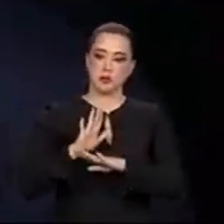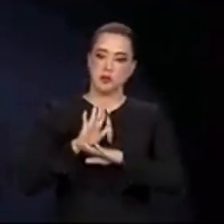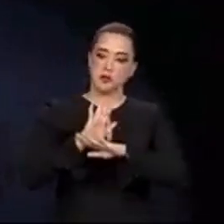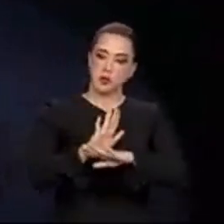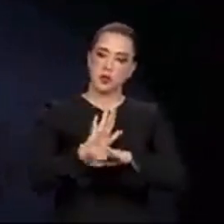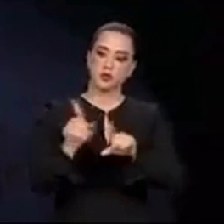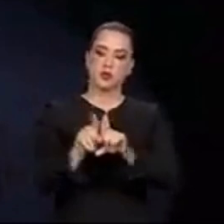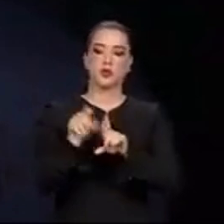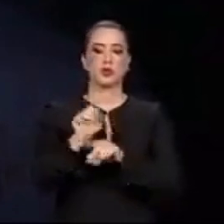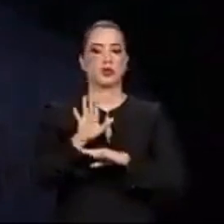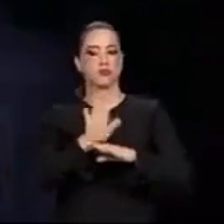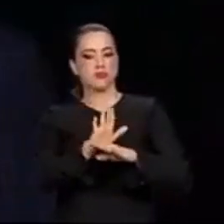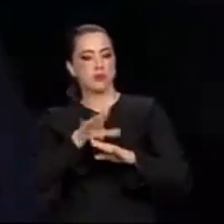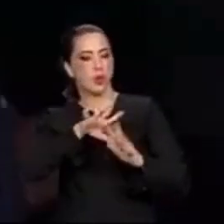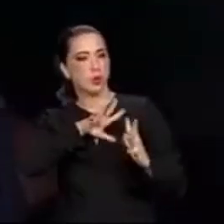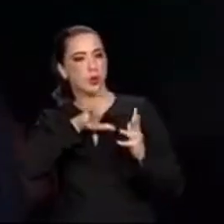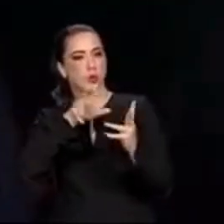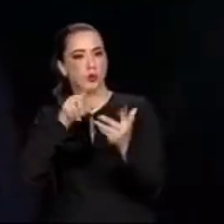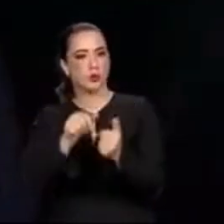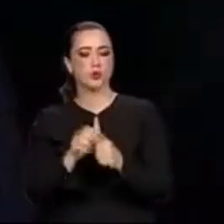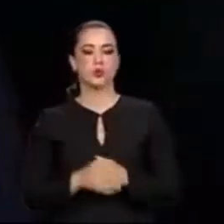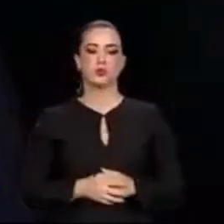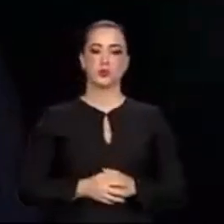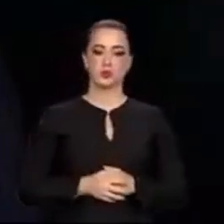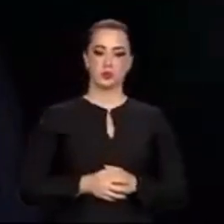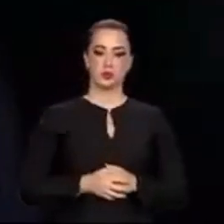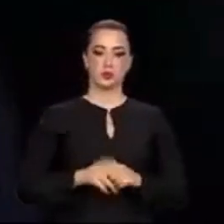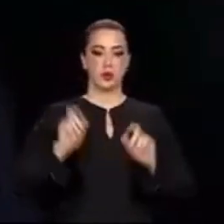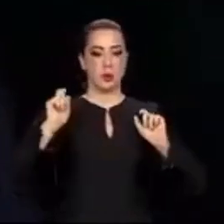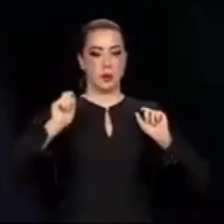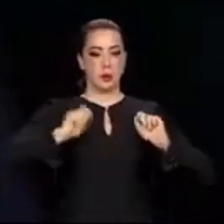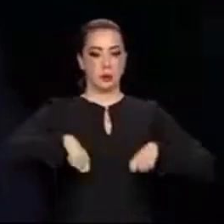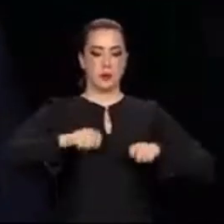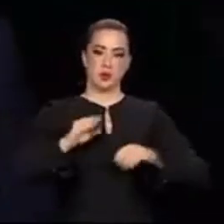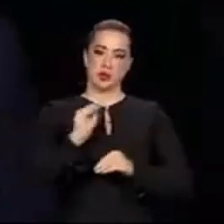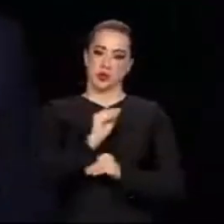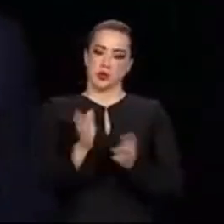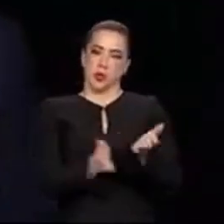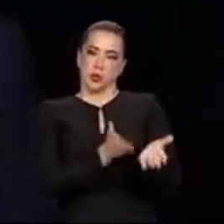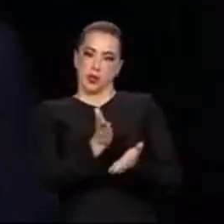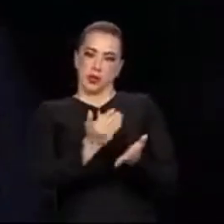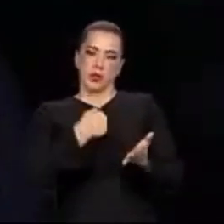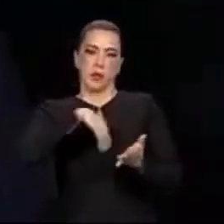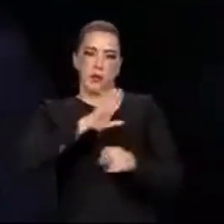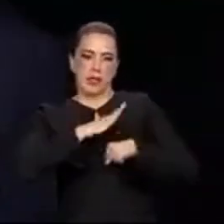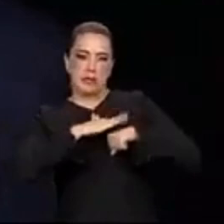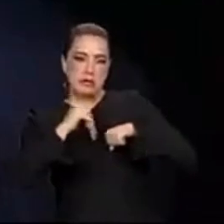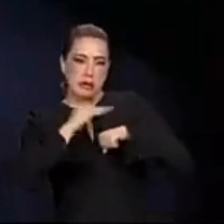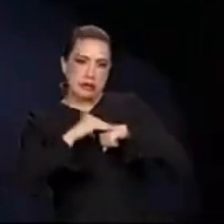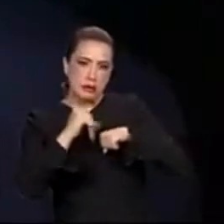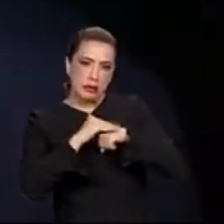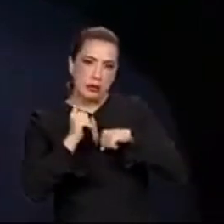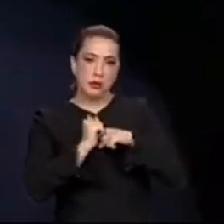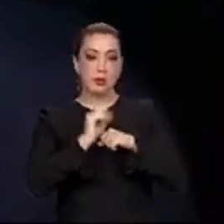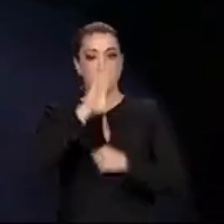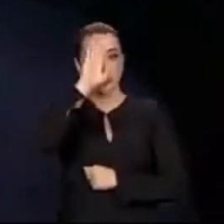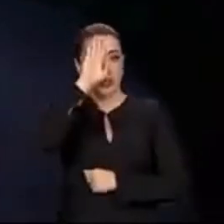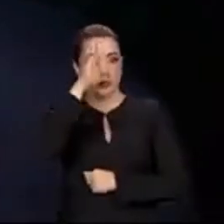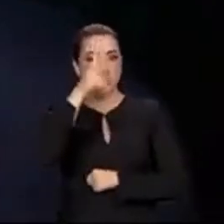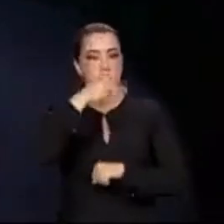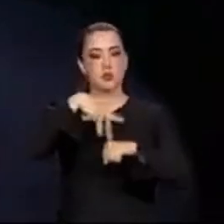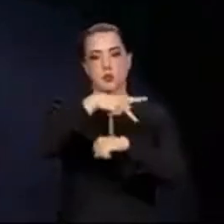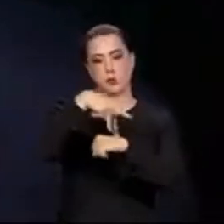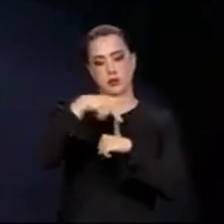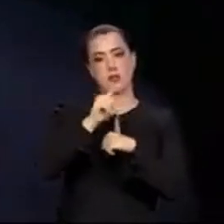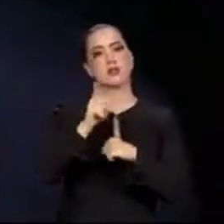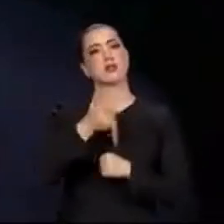ajudar com que o mundo possa ser cuidado com pouco mais de carinho sobretudo para os